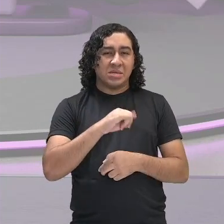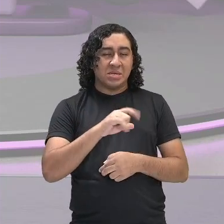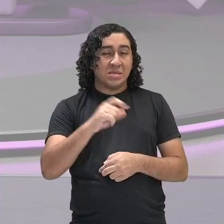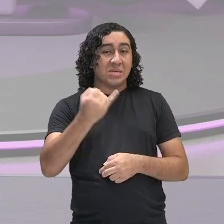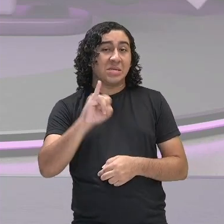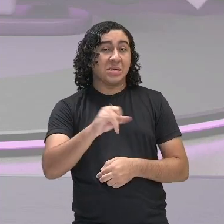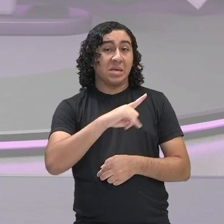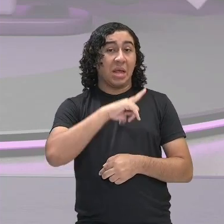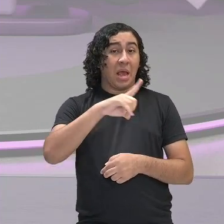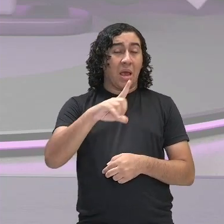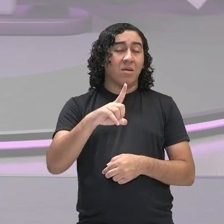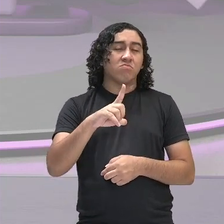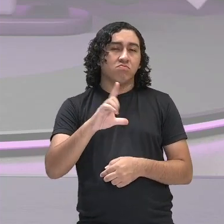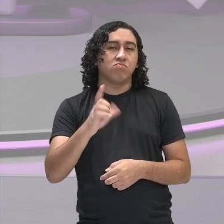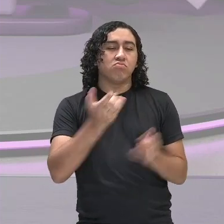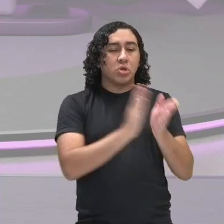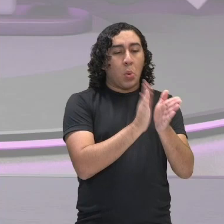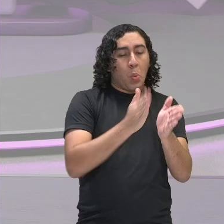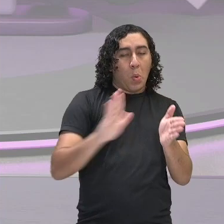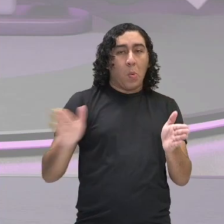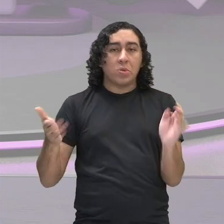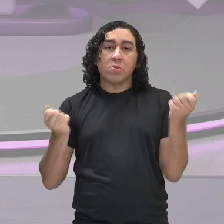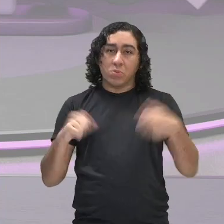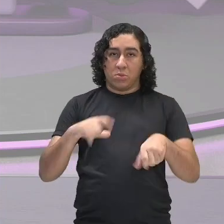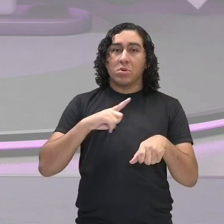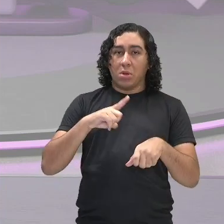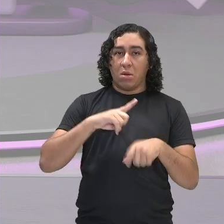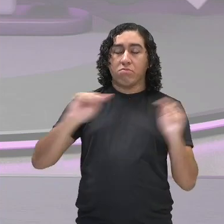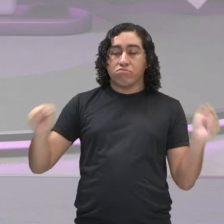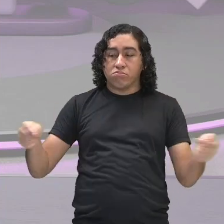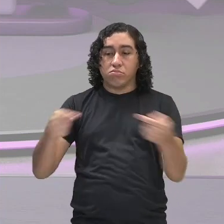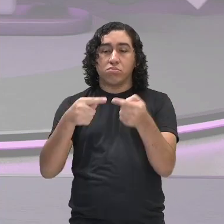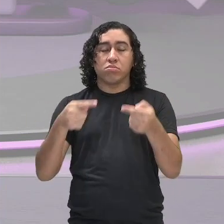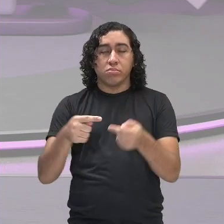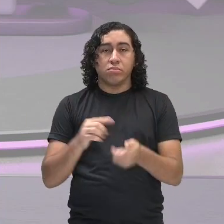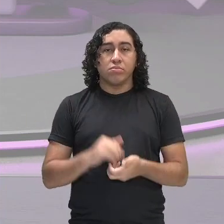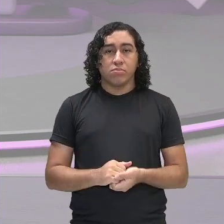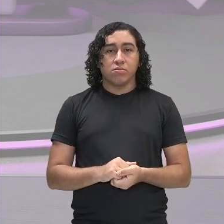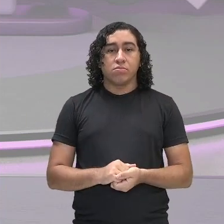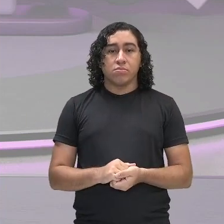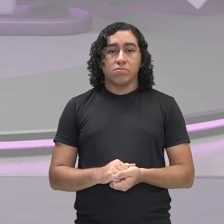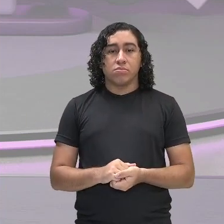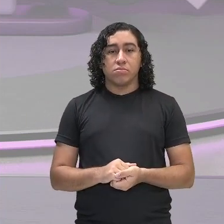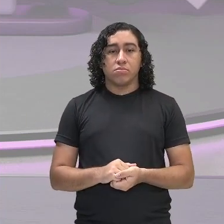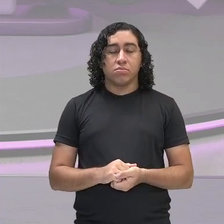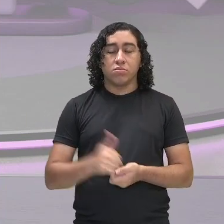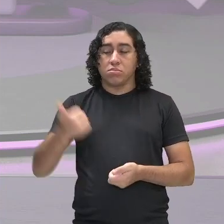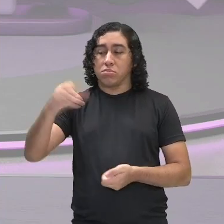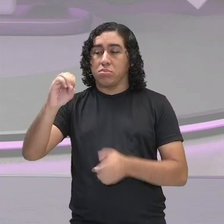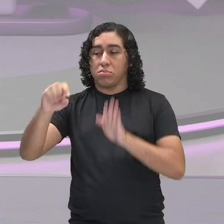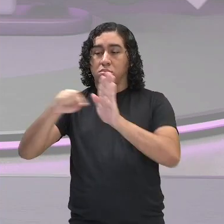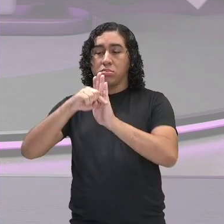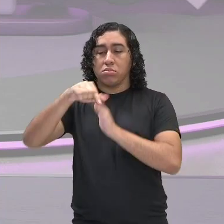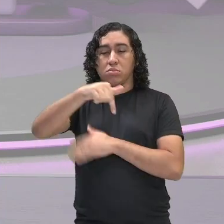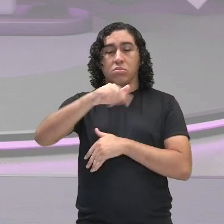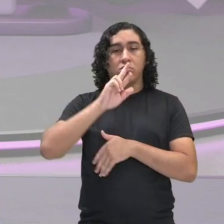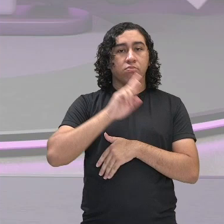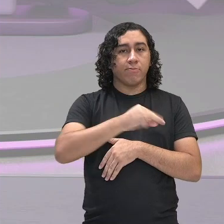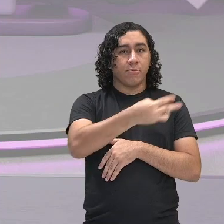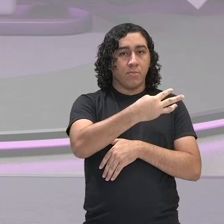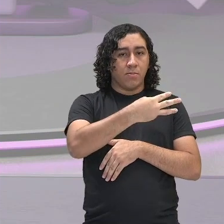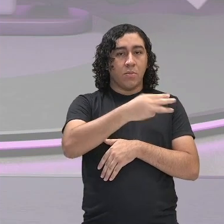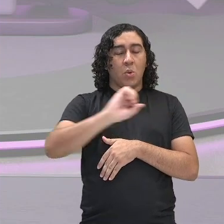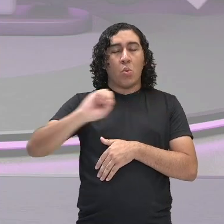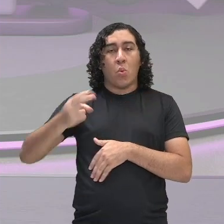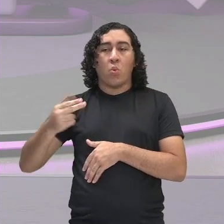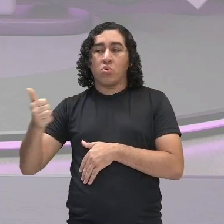trabalhar, você pode fazer dessa forma, tá? Pega ali, nesse caso aí, ó, 10 menos 7, que dá 3,